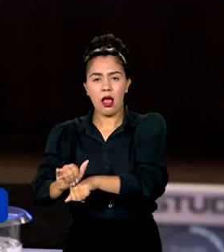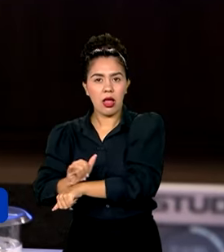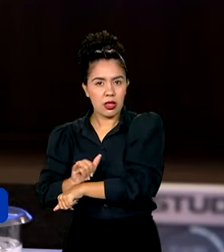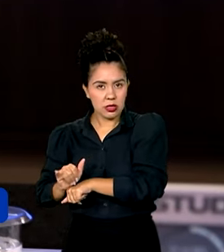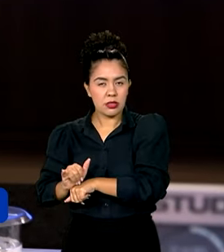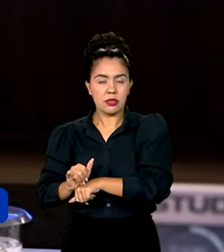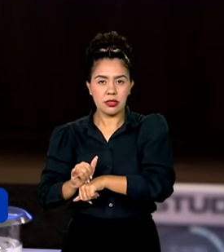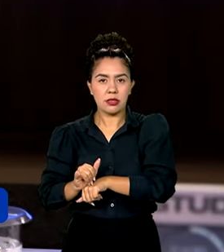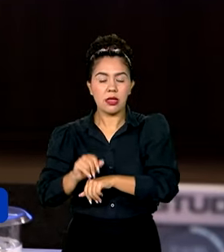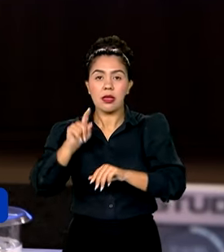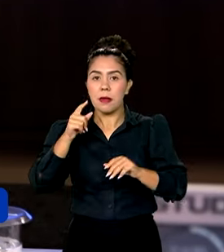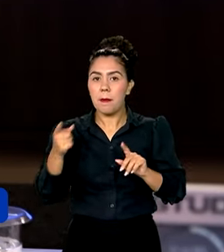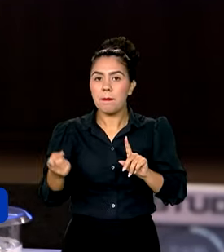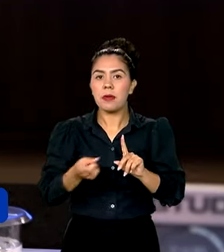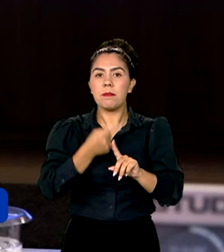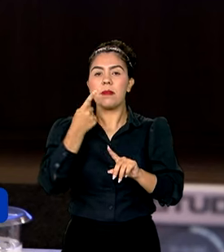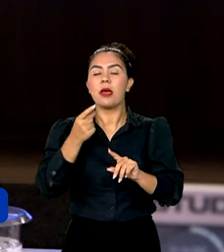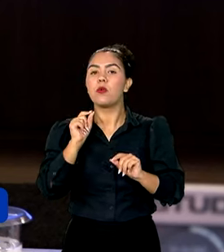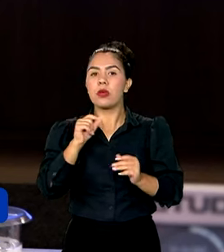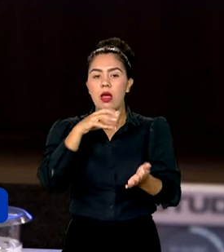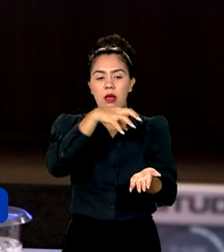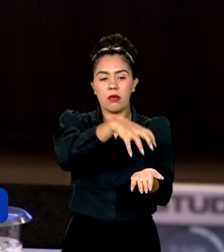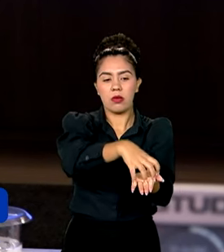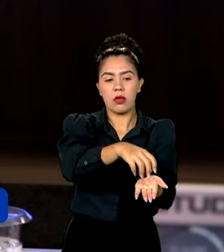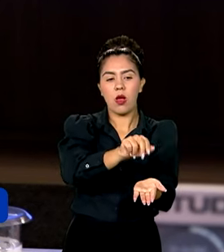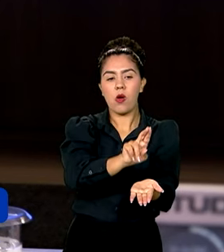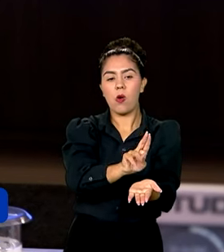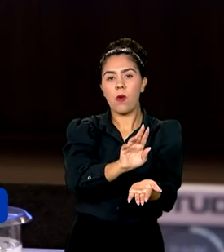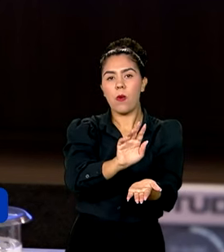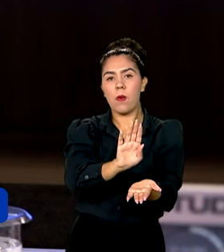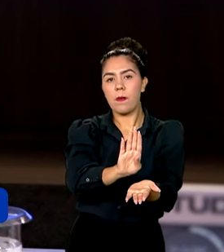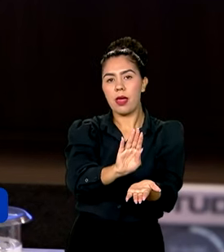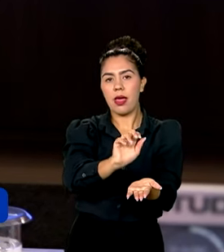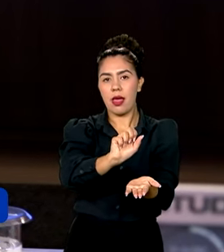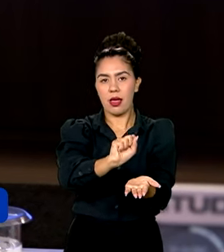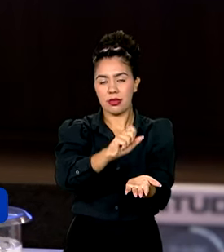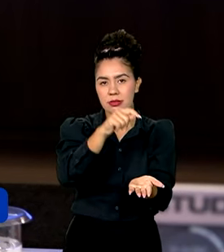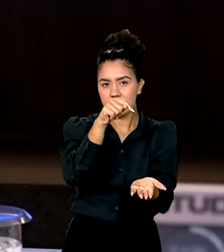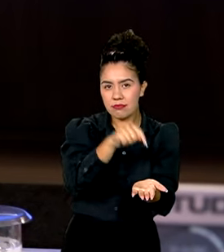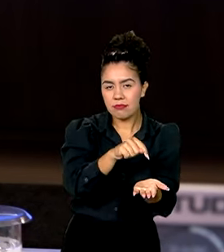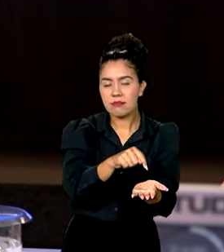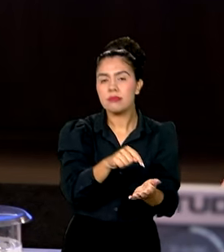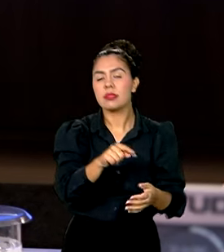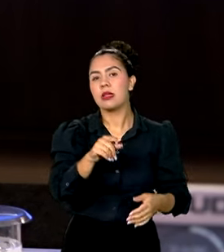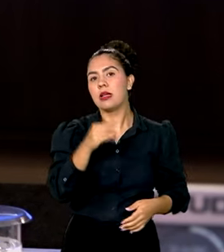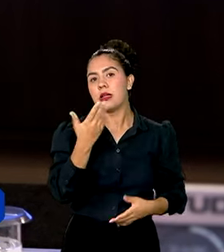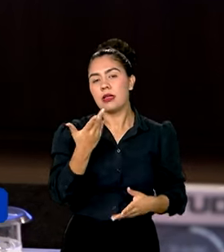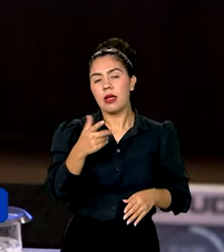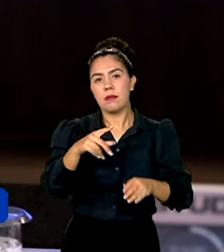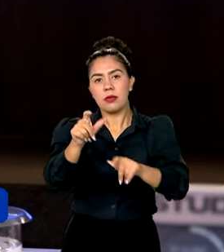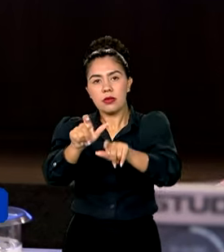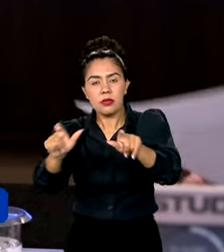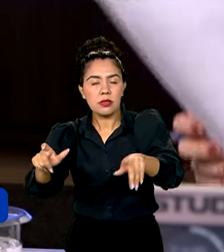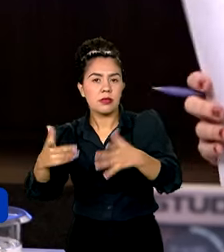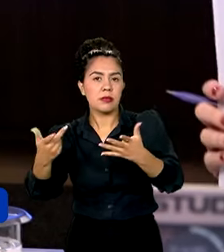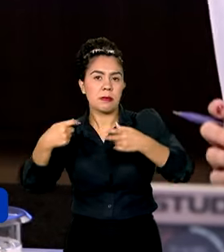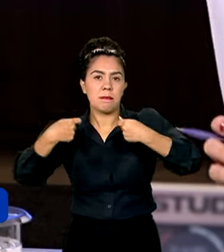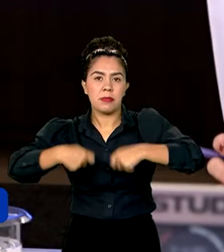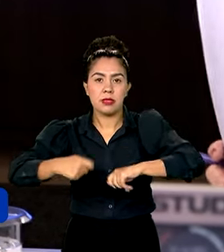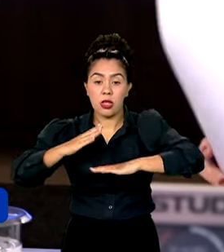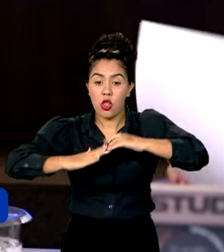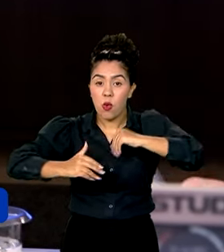na unidade básica de saúde com o encaminhamento eh daqueles que precisam de um especialista